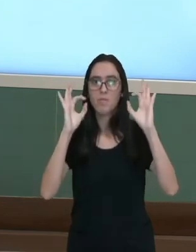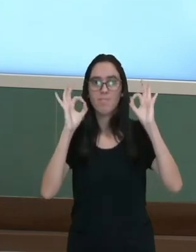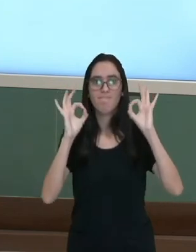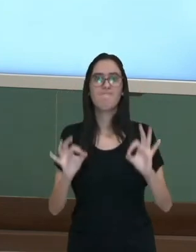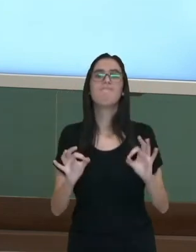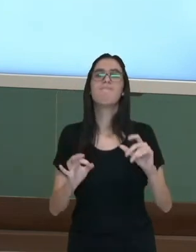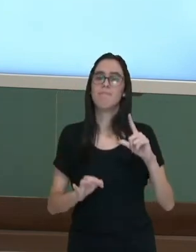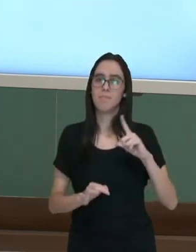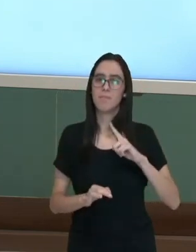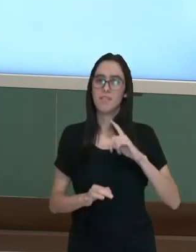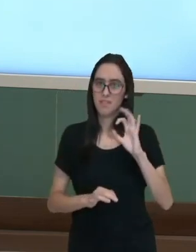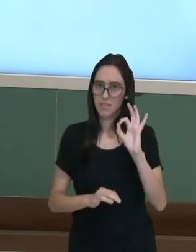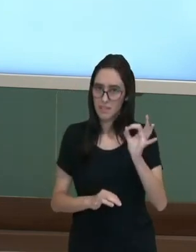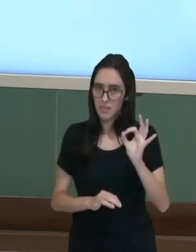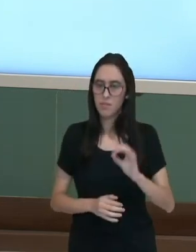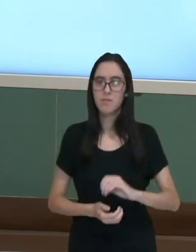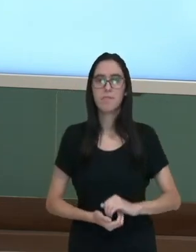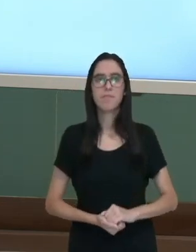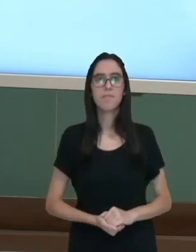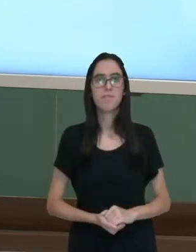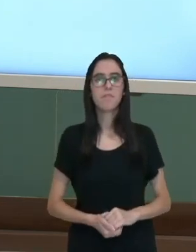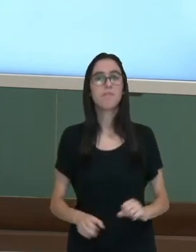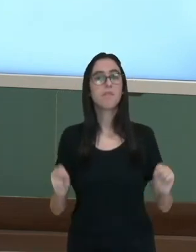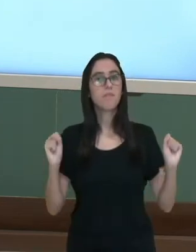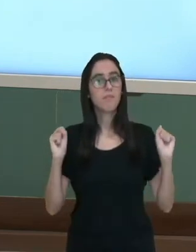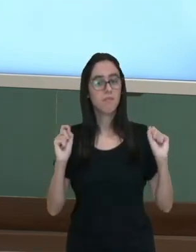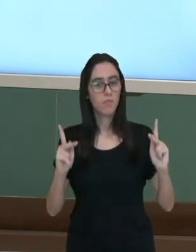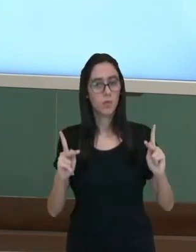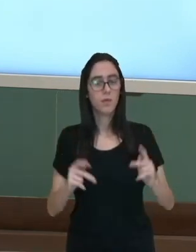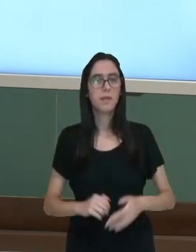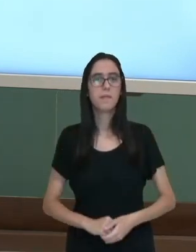parte, certo? Beleza.